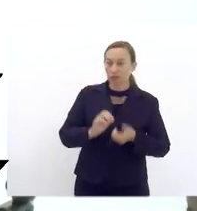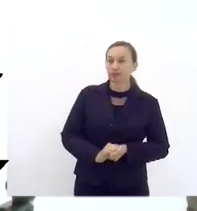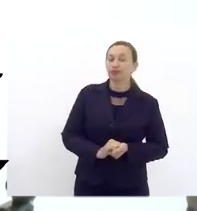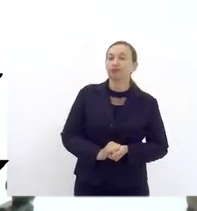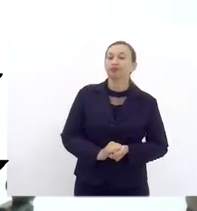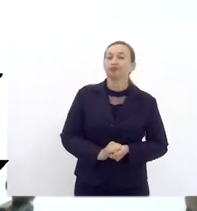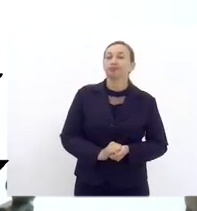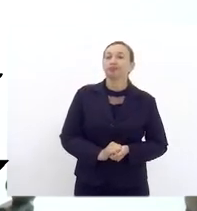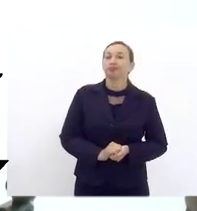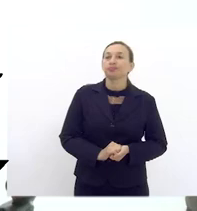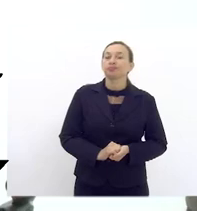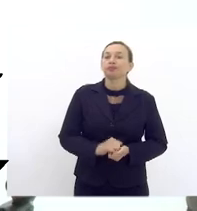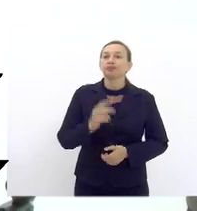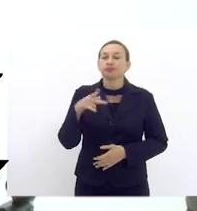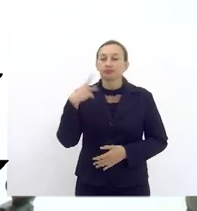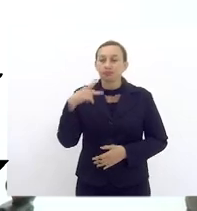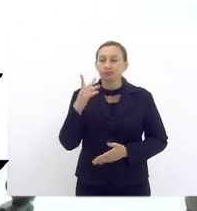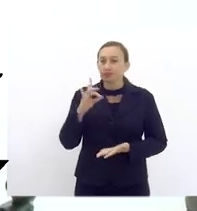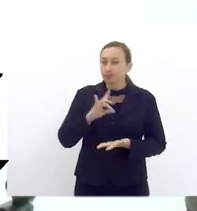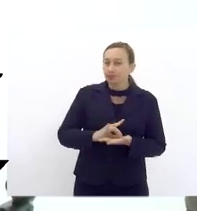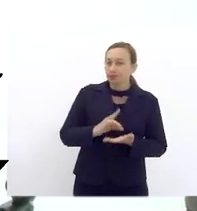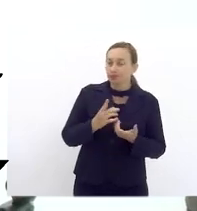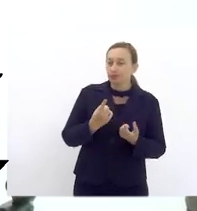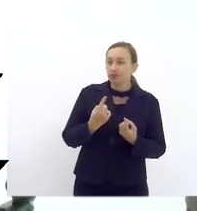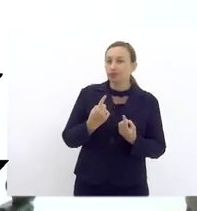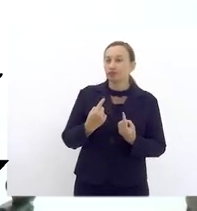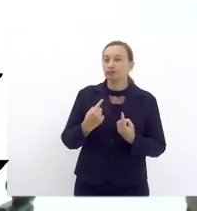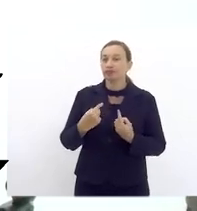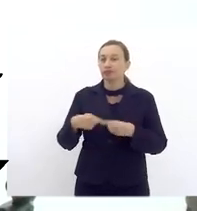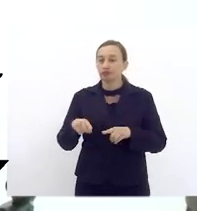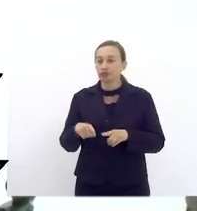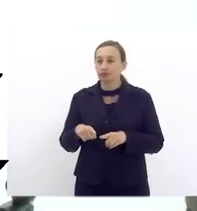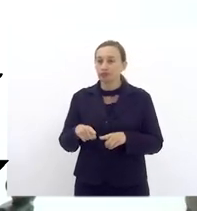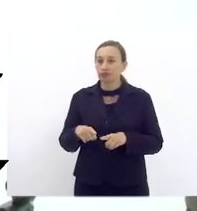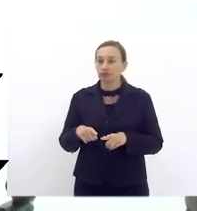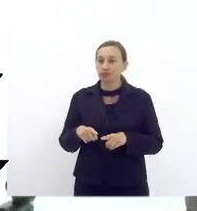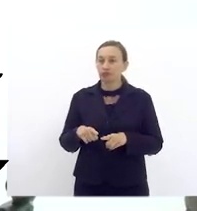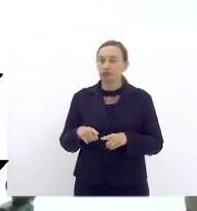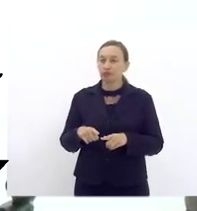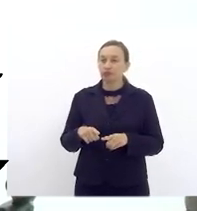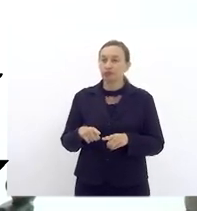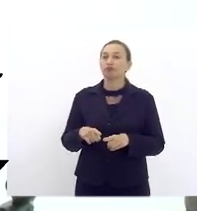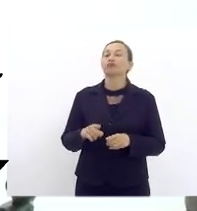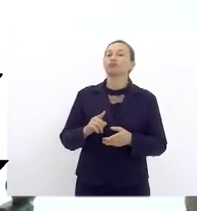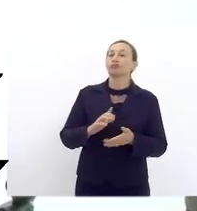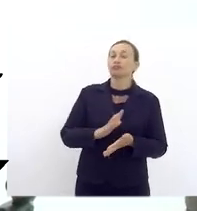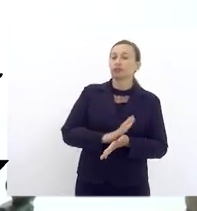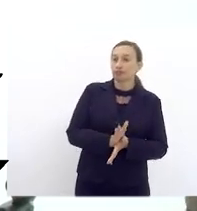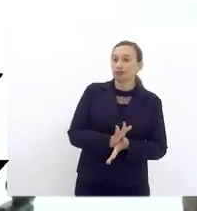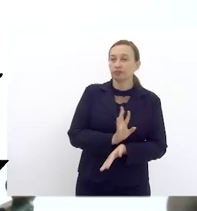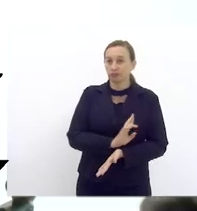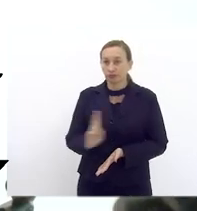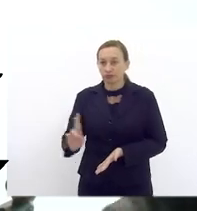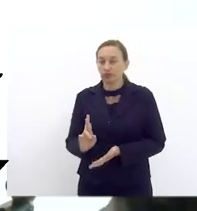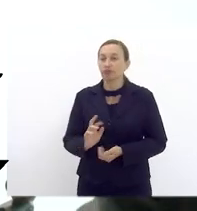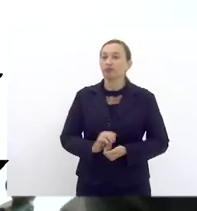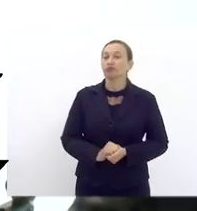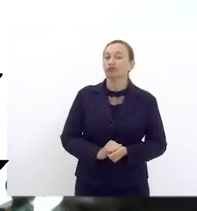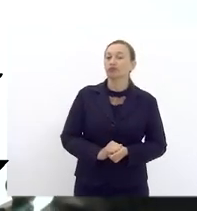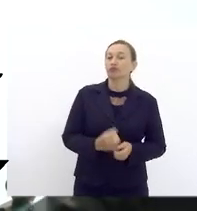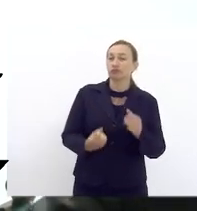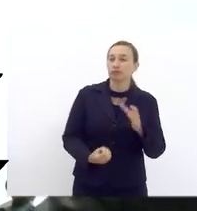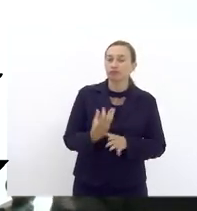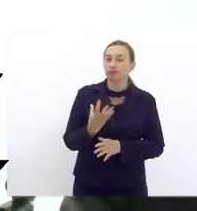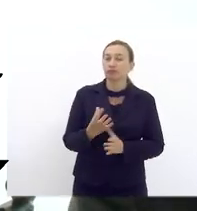é uma política de real combate ao racismo religioso E aí nós vamos construir com